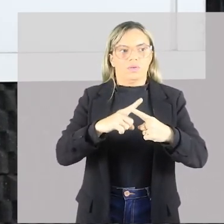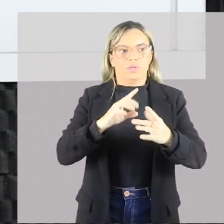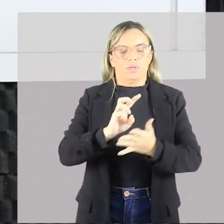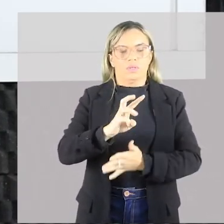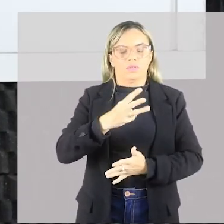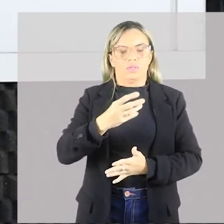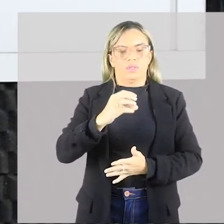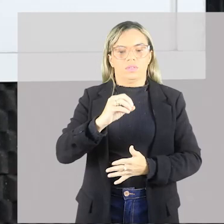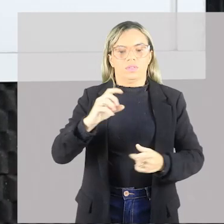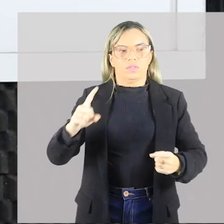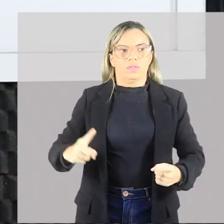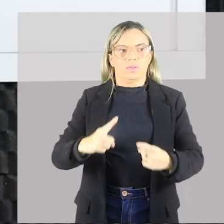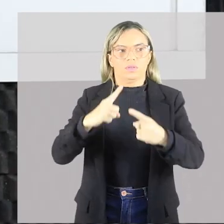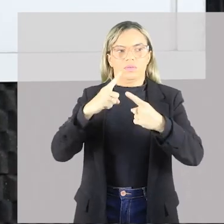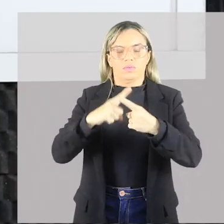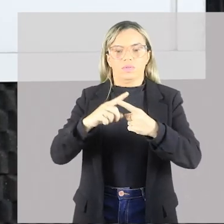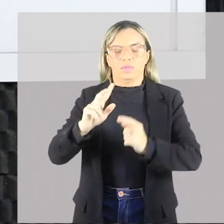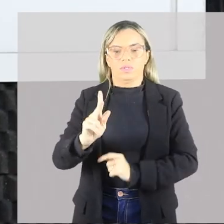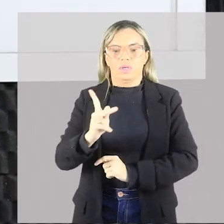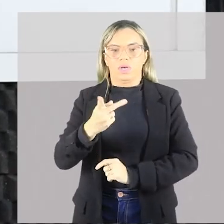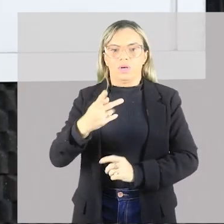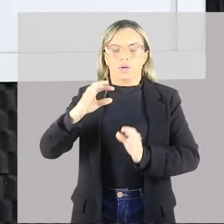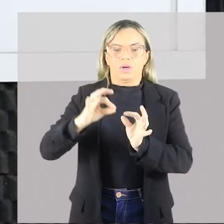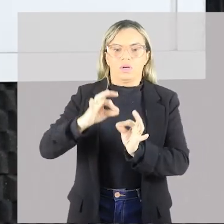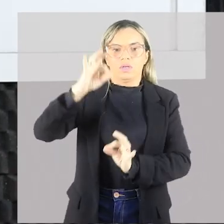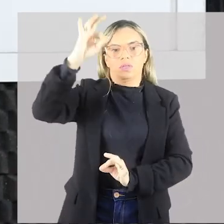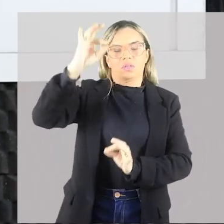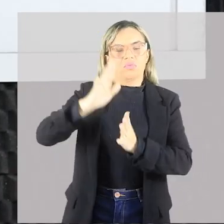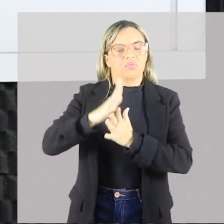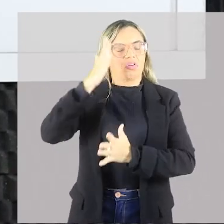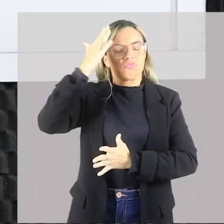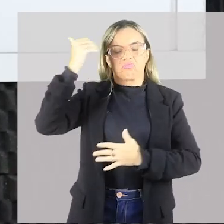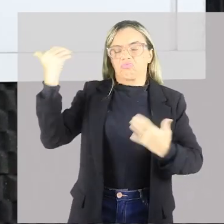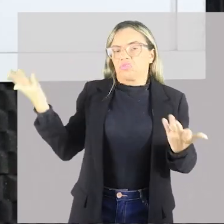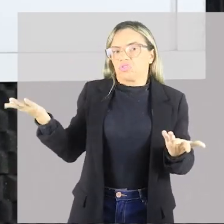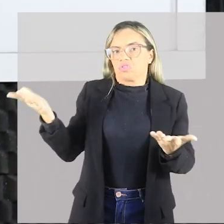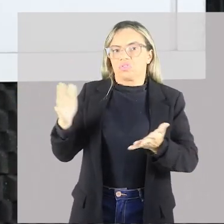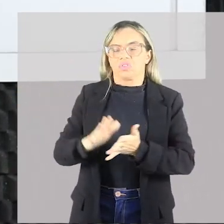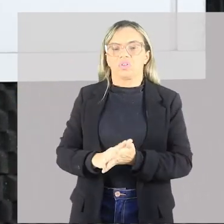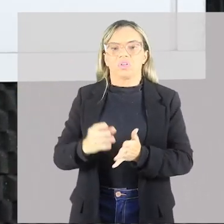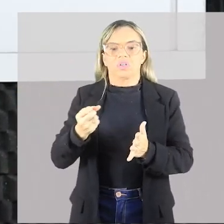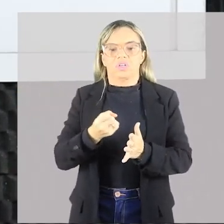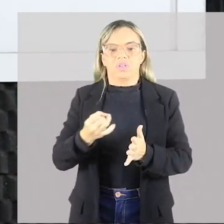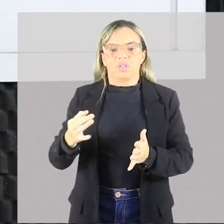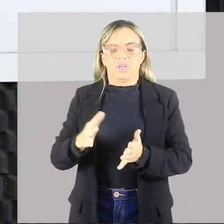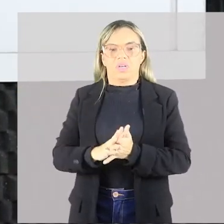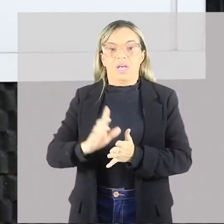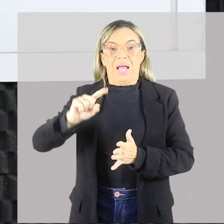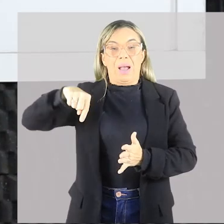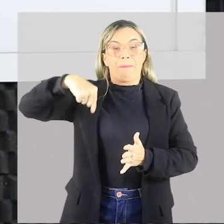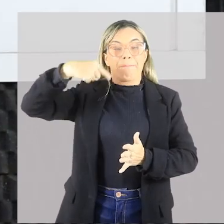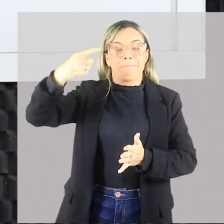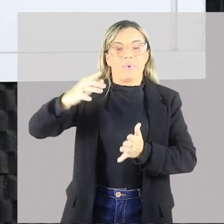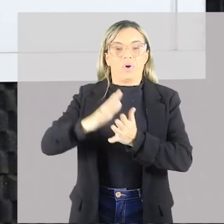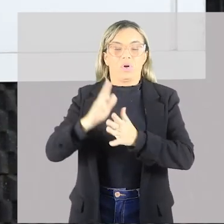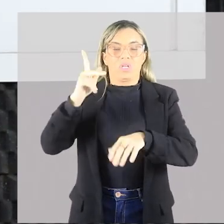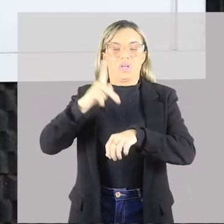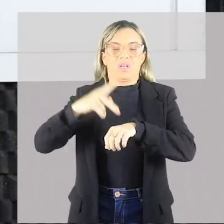Certo? A altura atingida após ser colocada a pedra. Isso aqui vai ser igual a